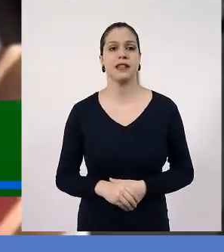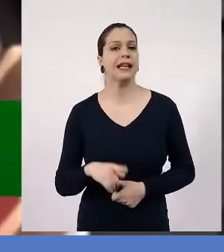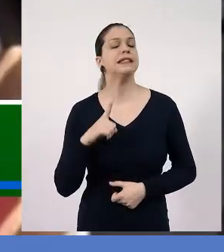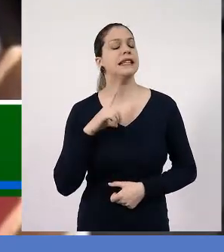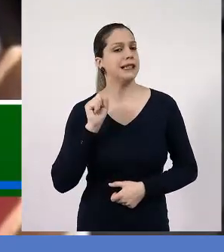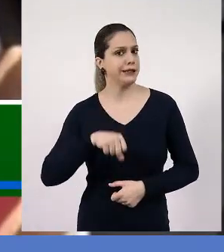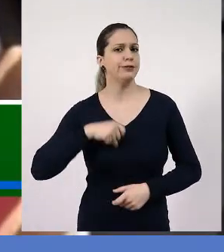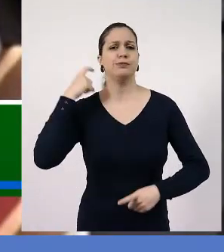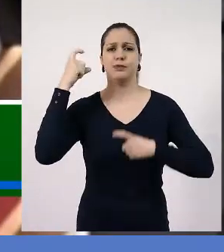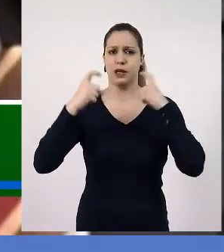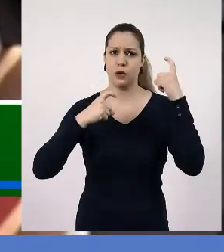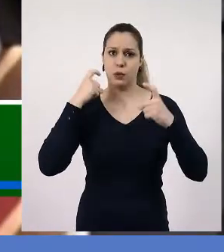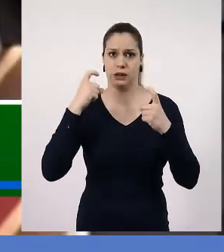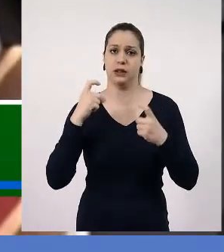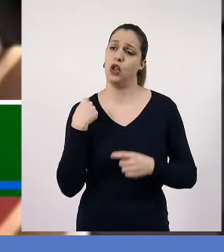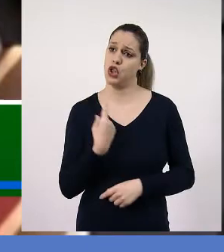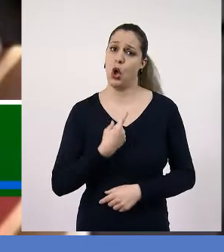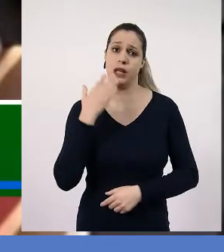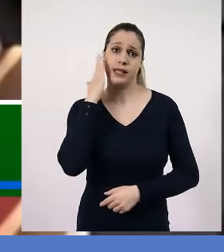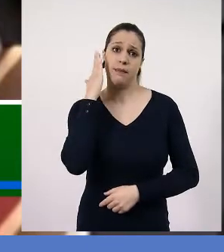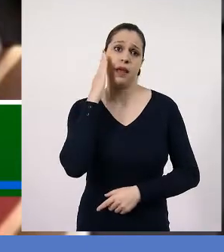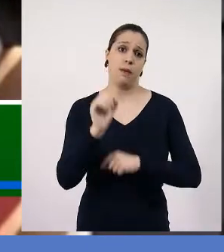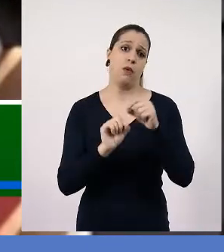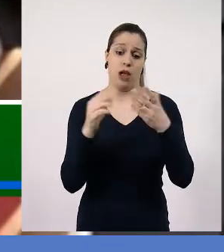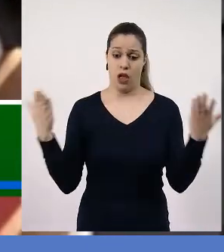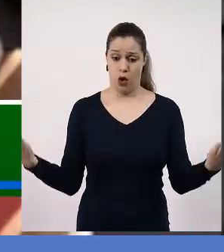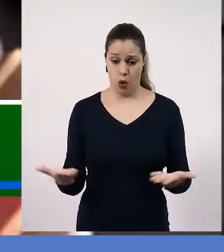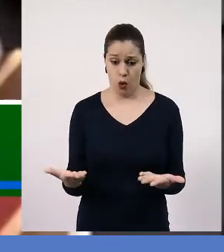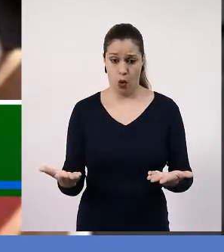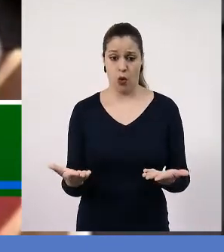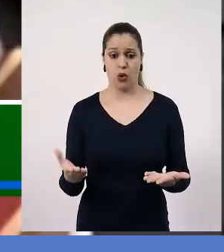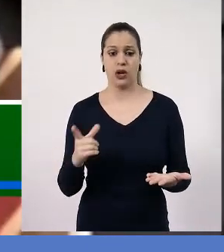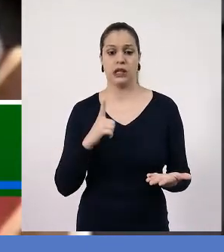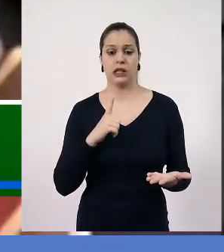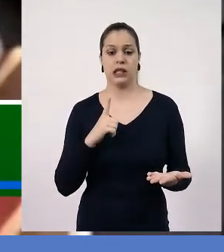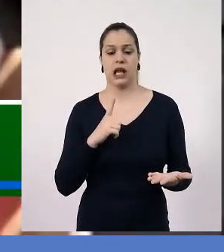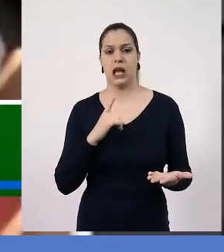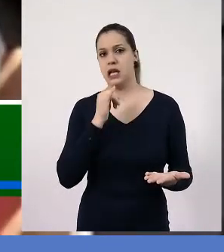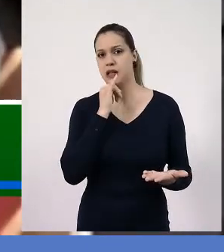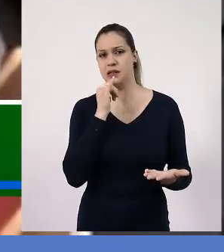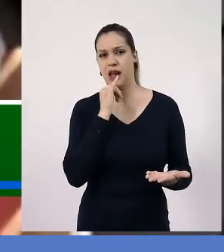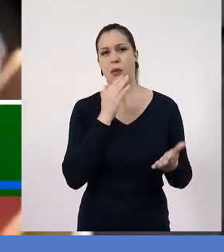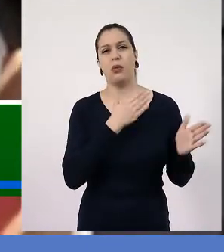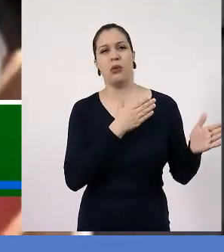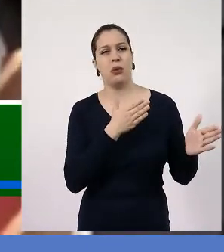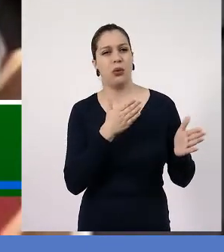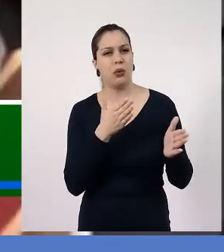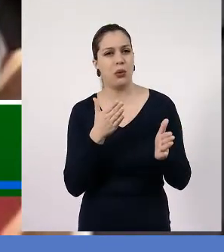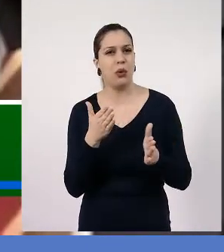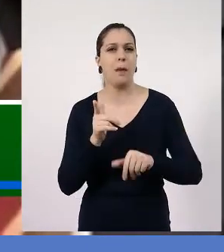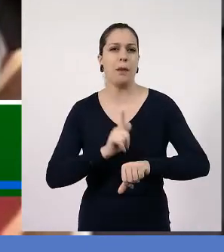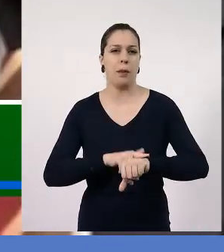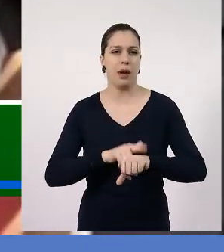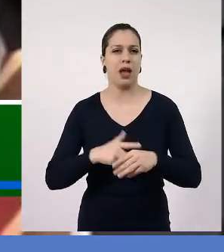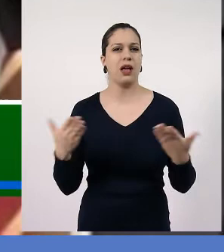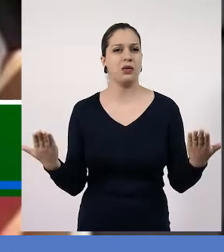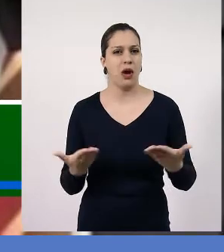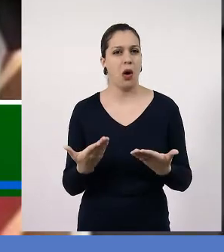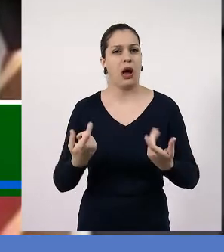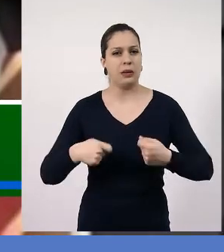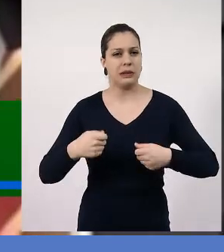tem exatamente essa preocupação. Nós sabemos que hoje, além de todo um sistema que se passou de quarentena, tem toda uma questão